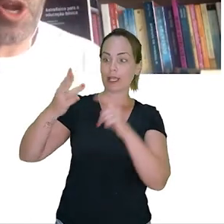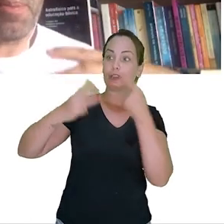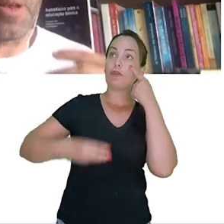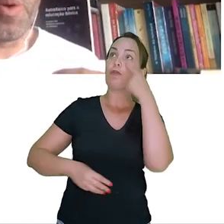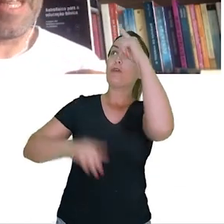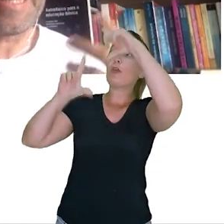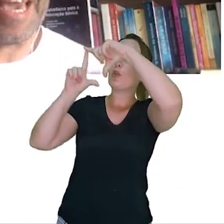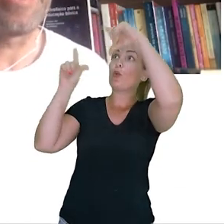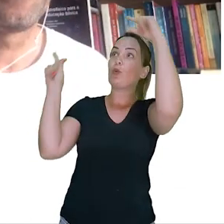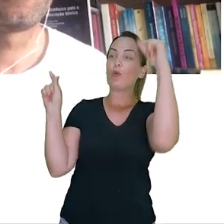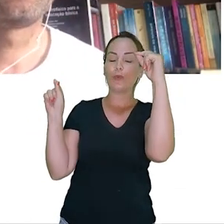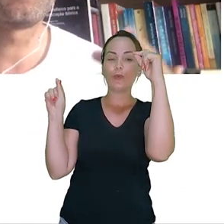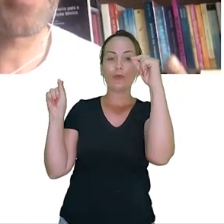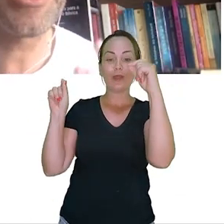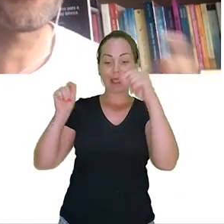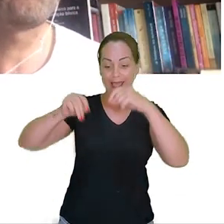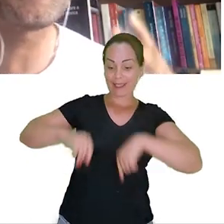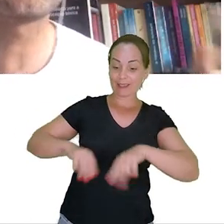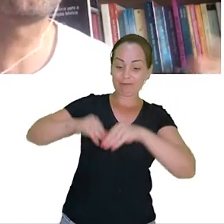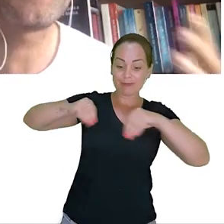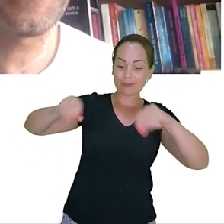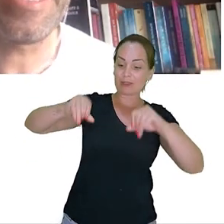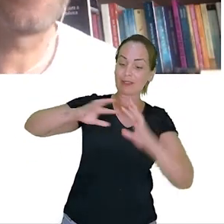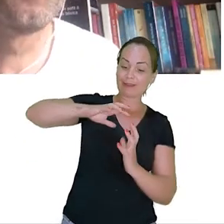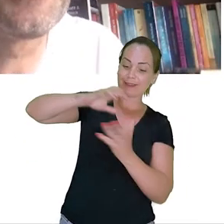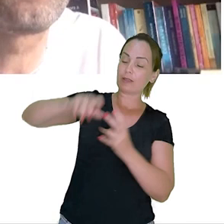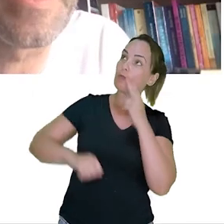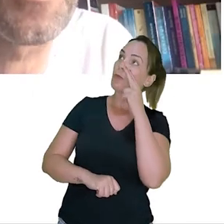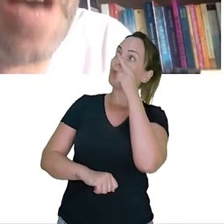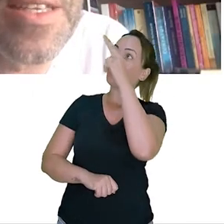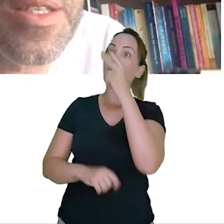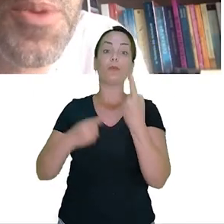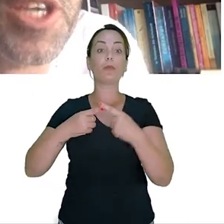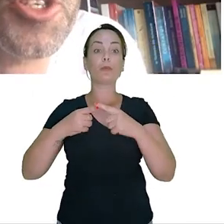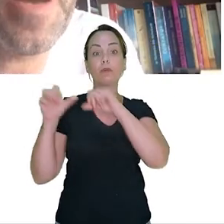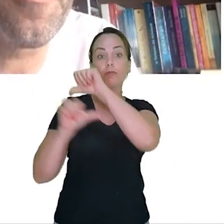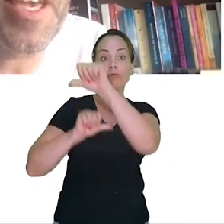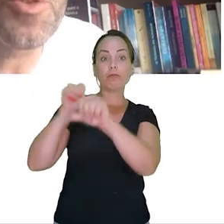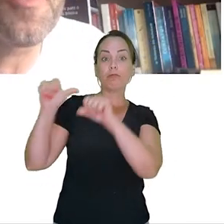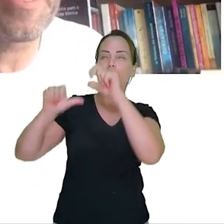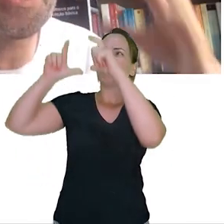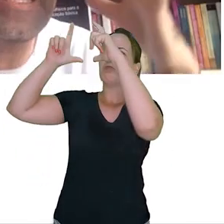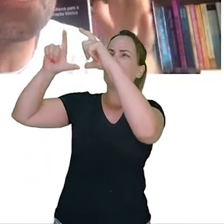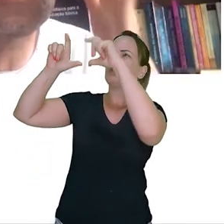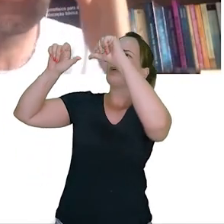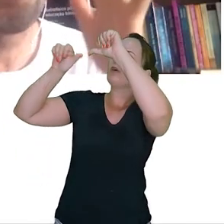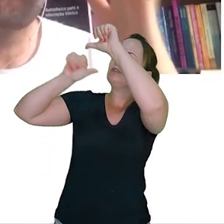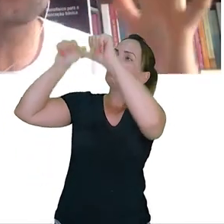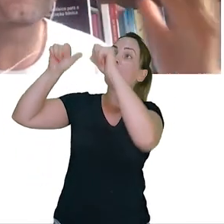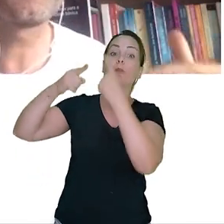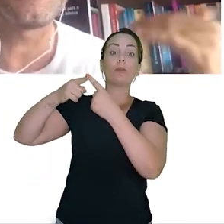gente olha para a Lua da Terra. Então, por que a gente vê a Lua em diferentes fases? Porque a gente vai vendo